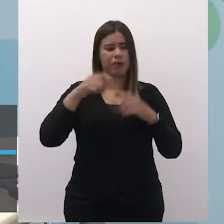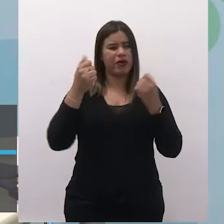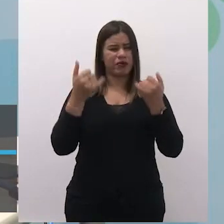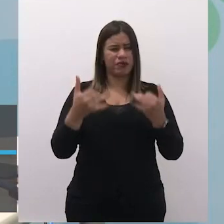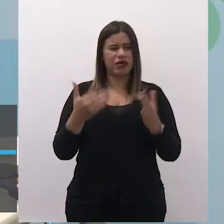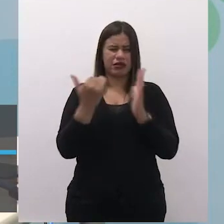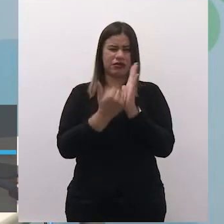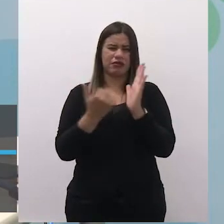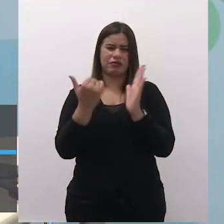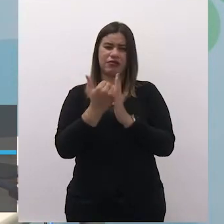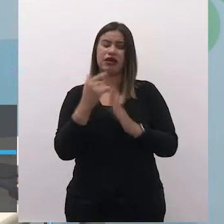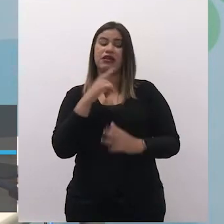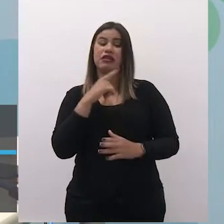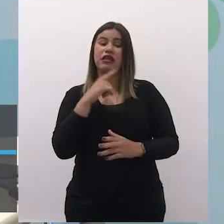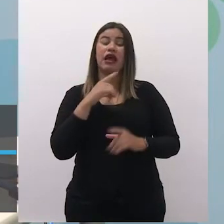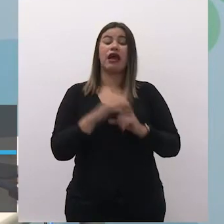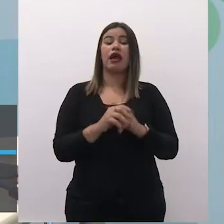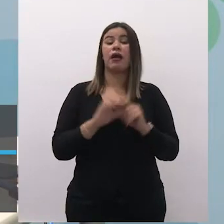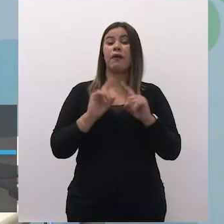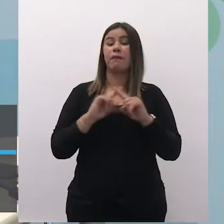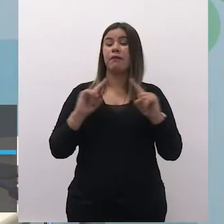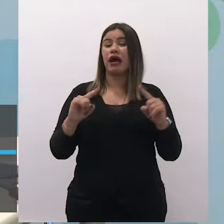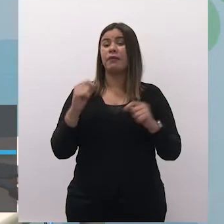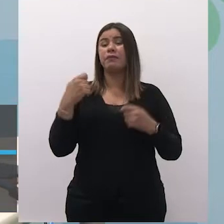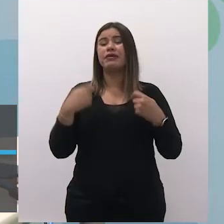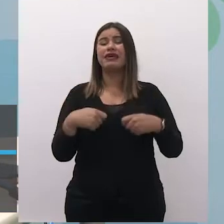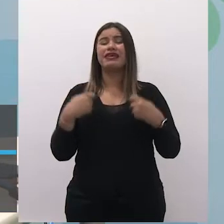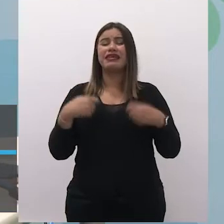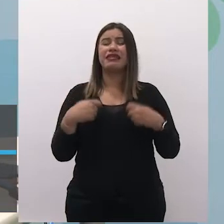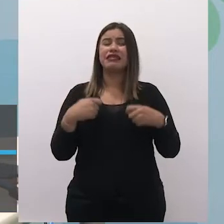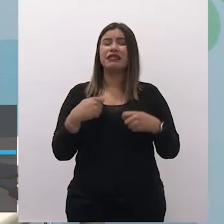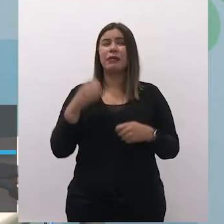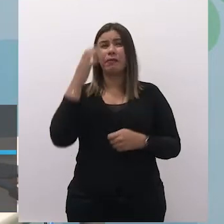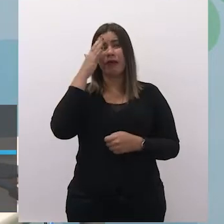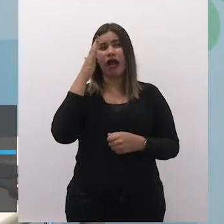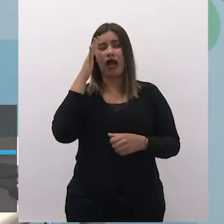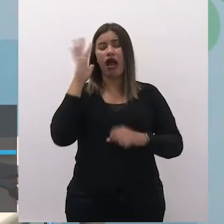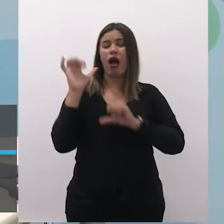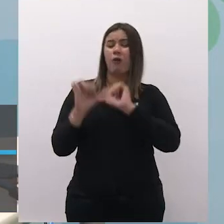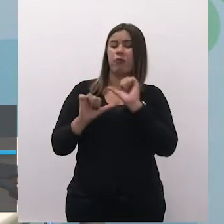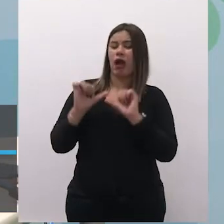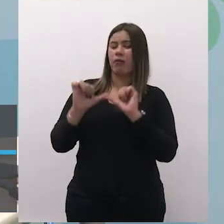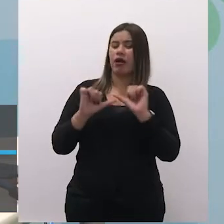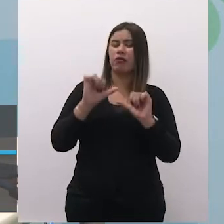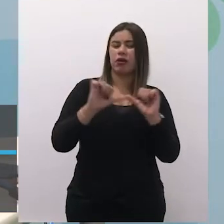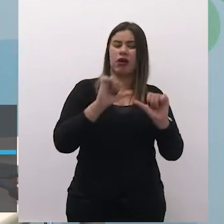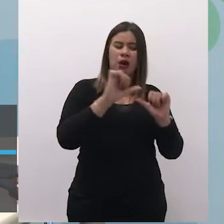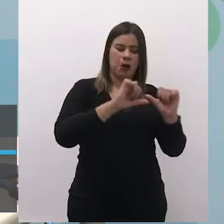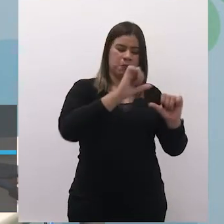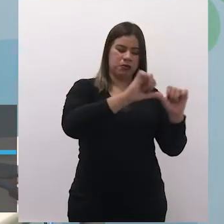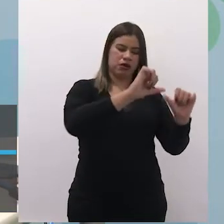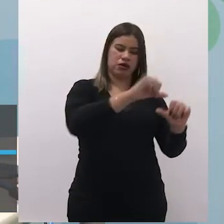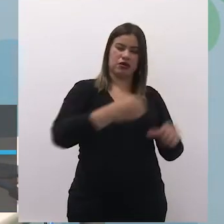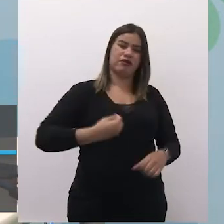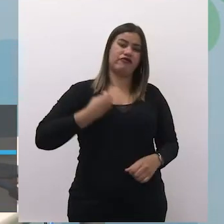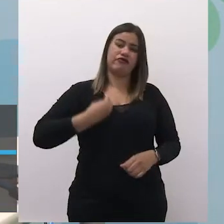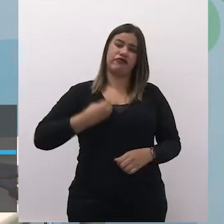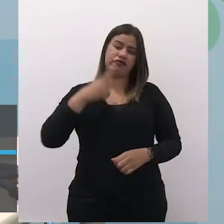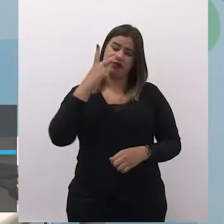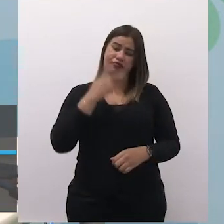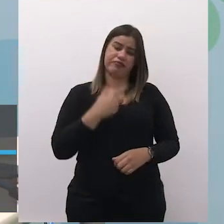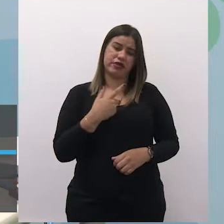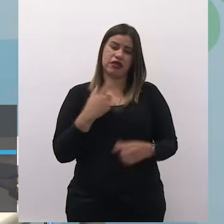na formação de hoje, mas ao mesmo tempo ele tem que lidar com todas aquelas transformações que ele está passando, né?